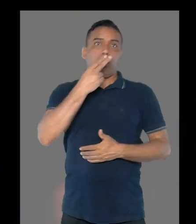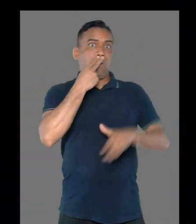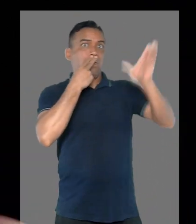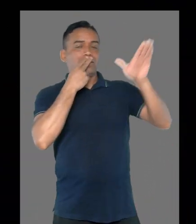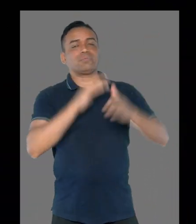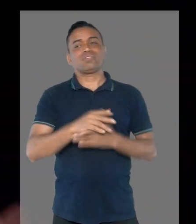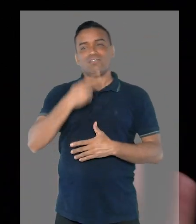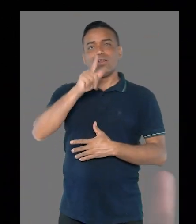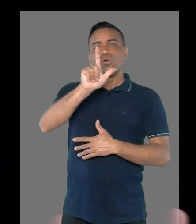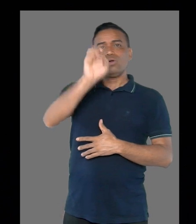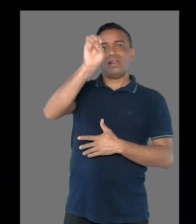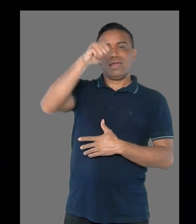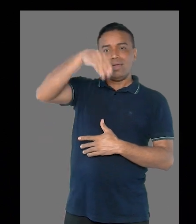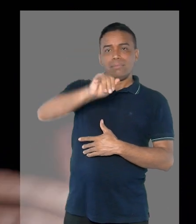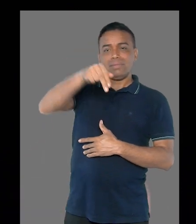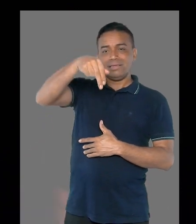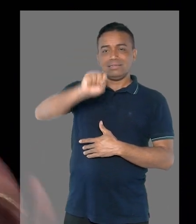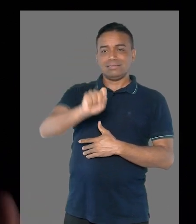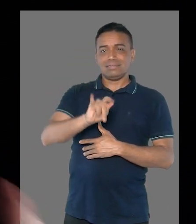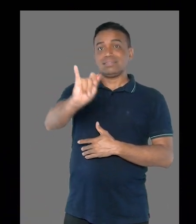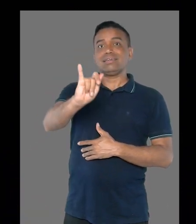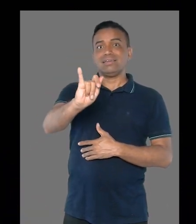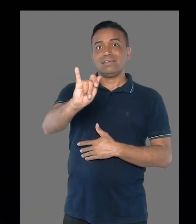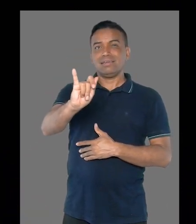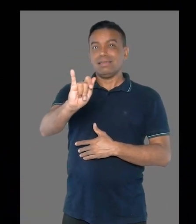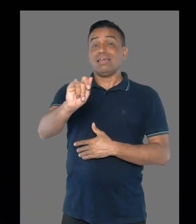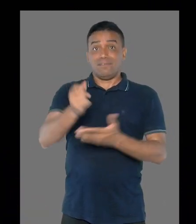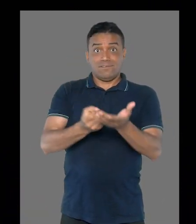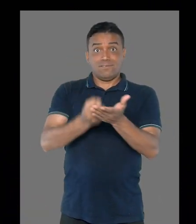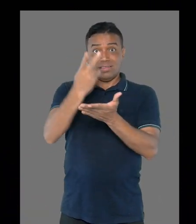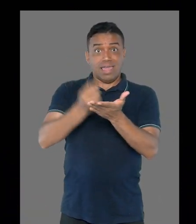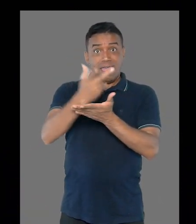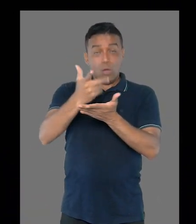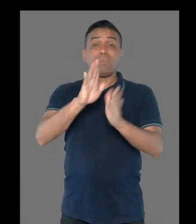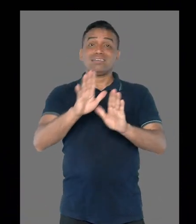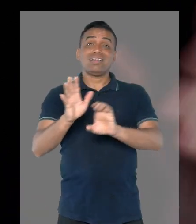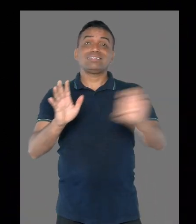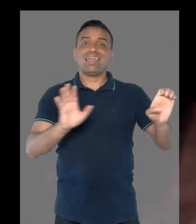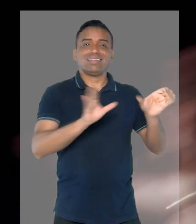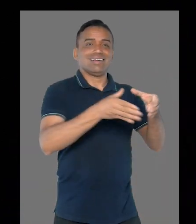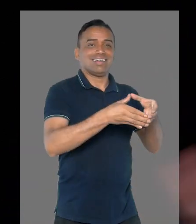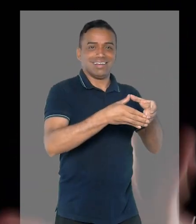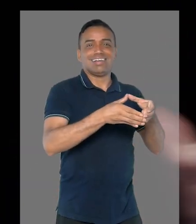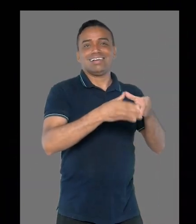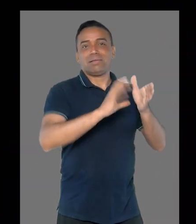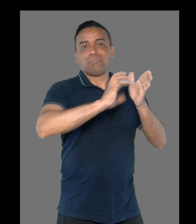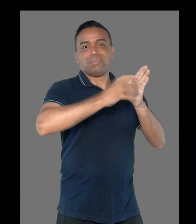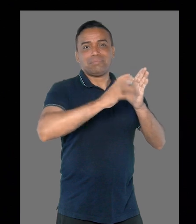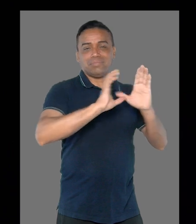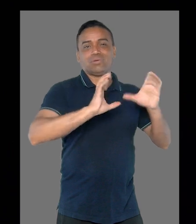Quando eu falo com ele do Leminski, ele se incomoda também. Fala assim, então, o Leminski vendeu muito, mas ele era de esquerda. Então, como que o Leminski